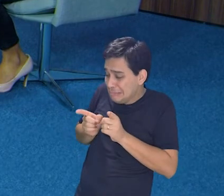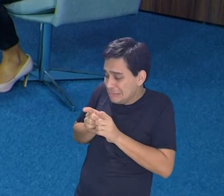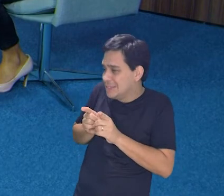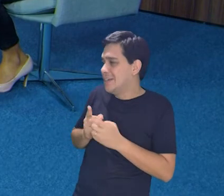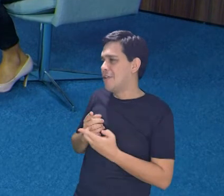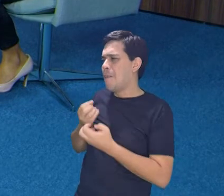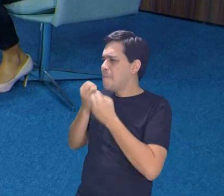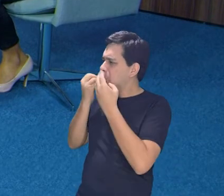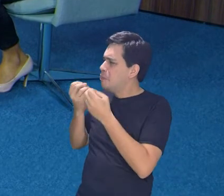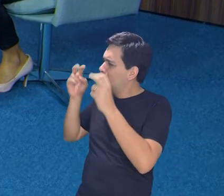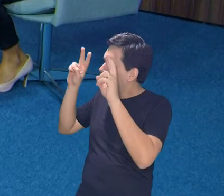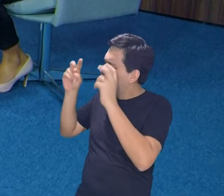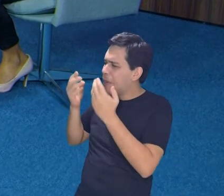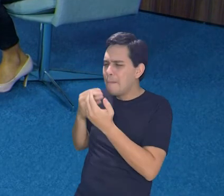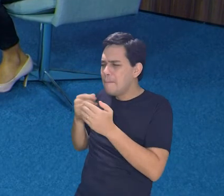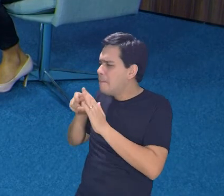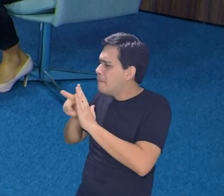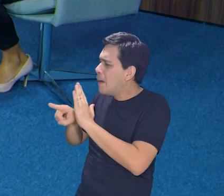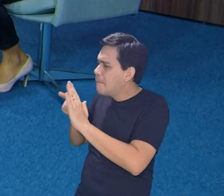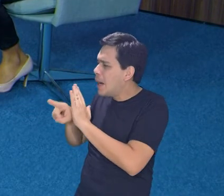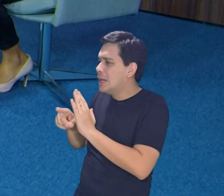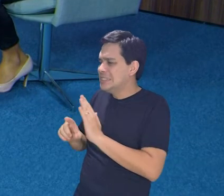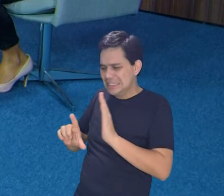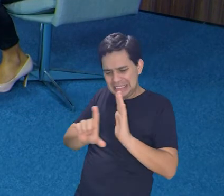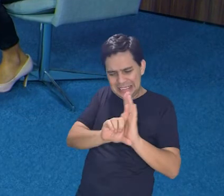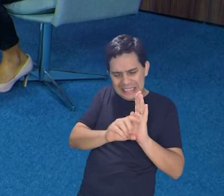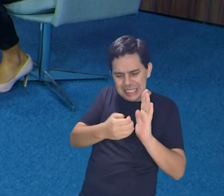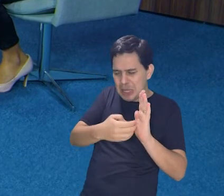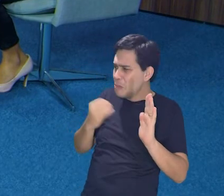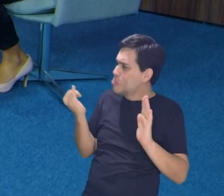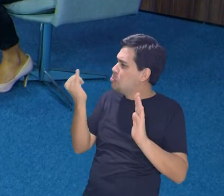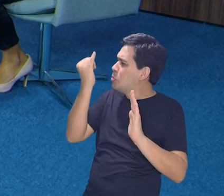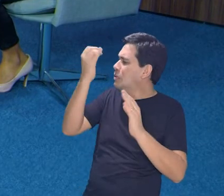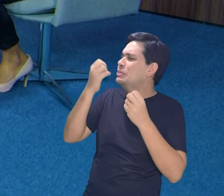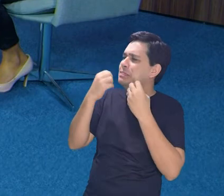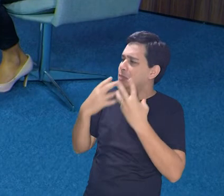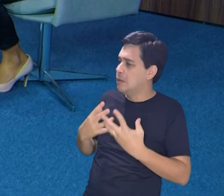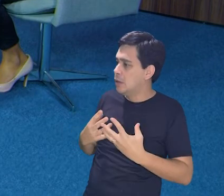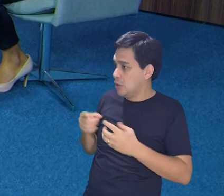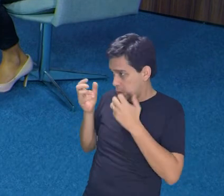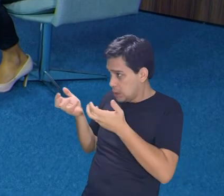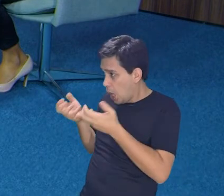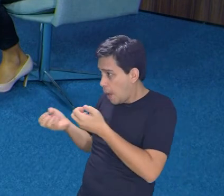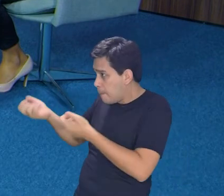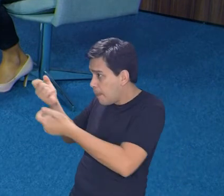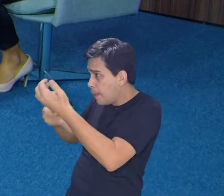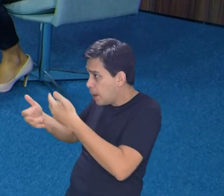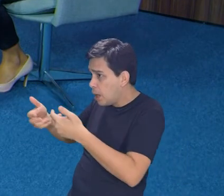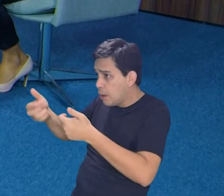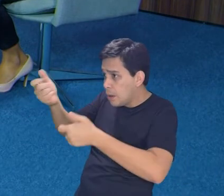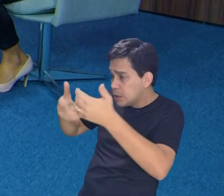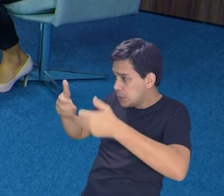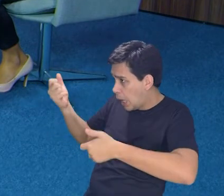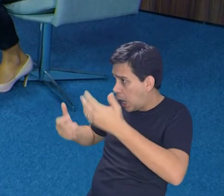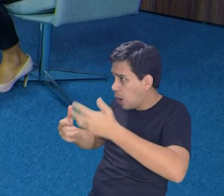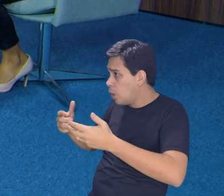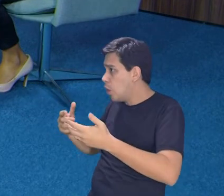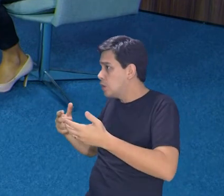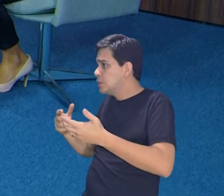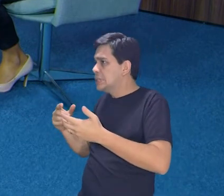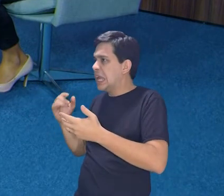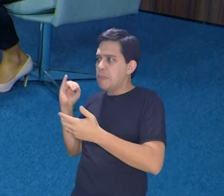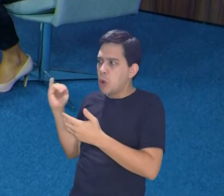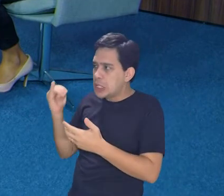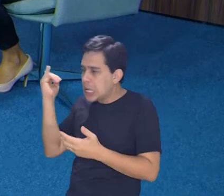debate acerca dessa importante lei. Os senhores gostariam de acrescentar mais alguma coisa, algo que os senhores não falaram, que achem